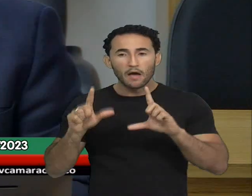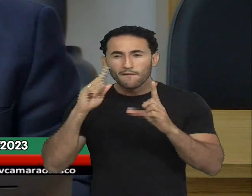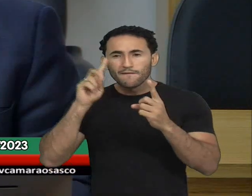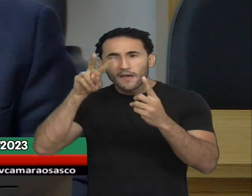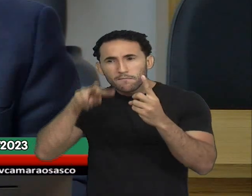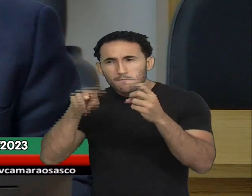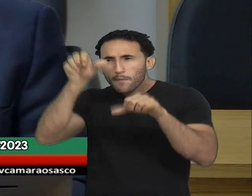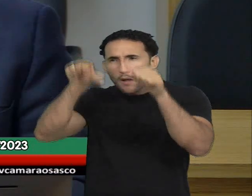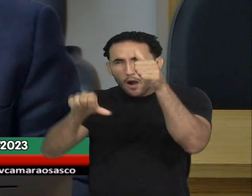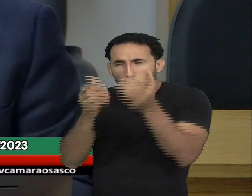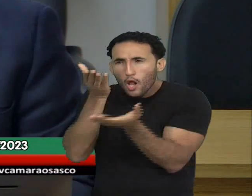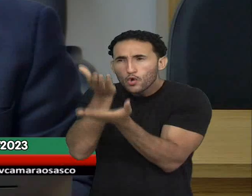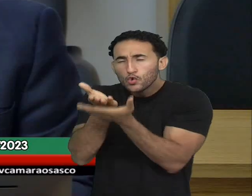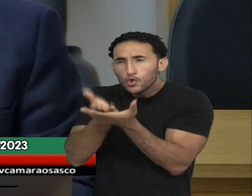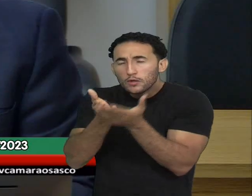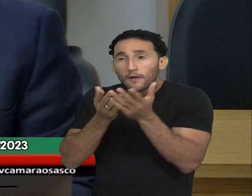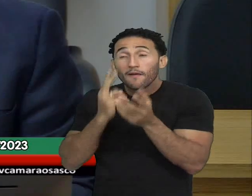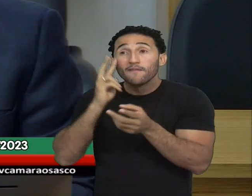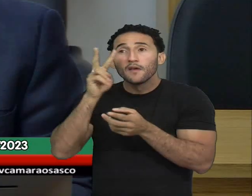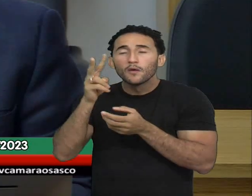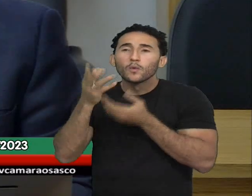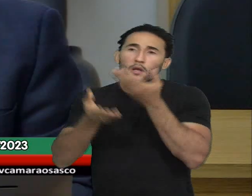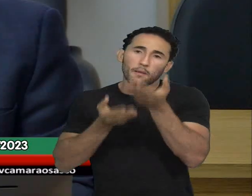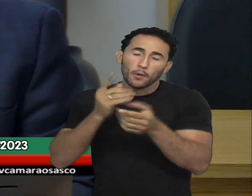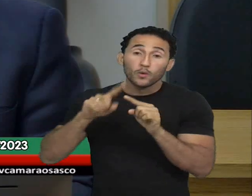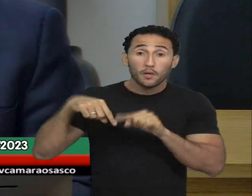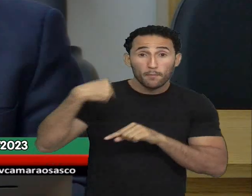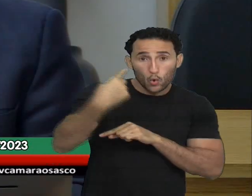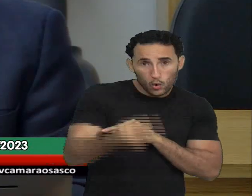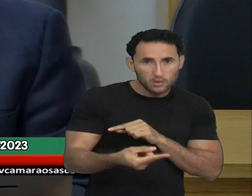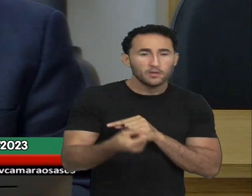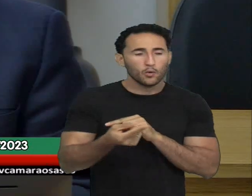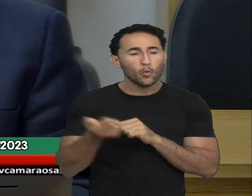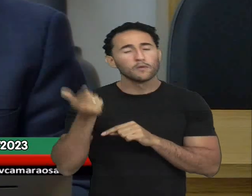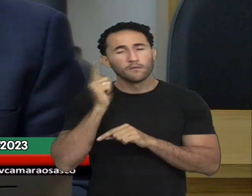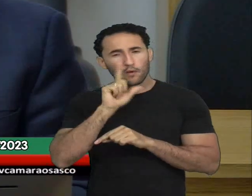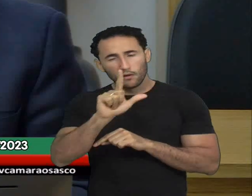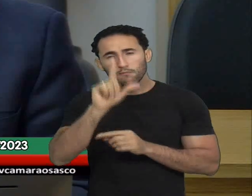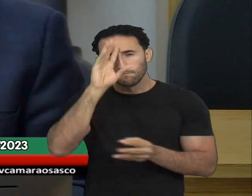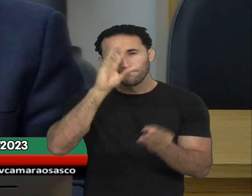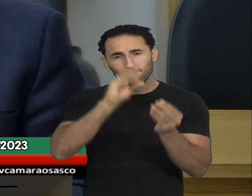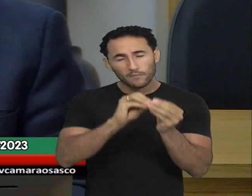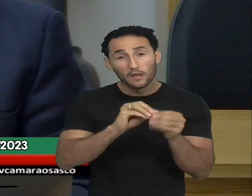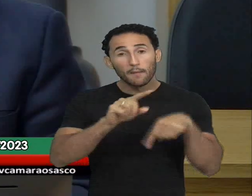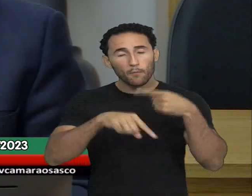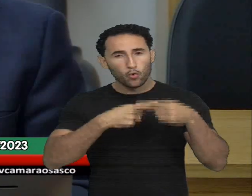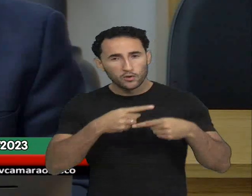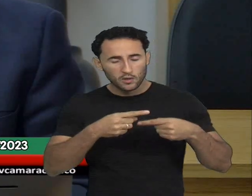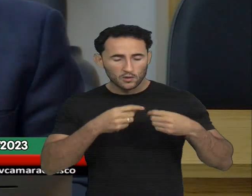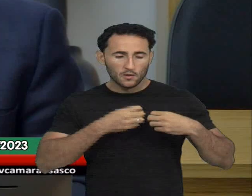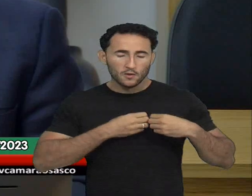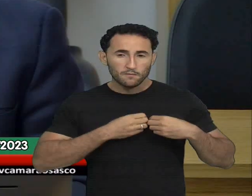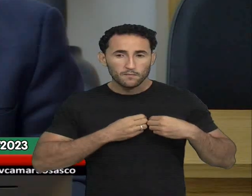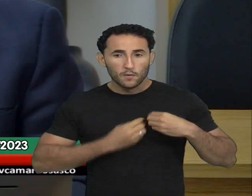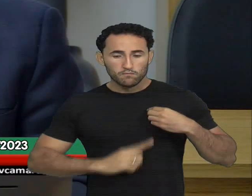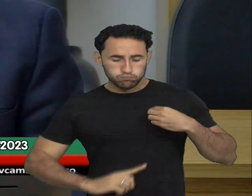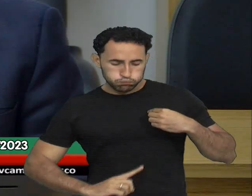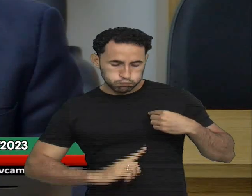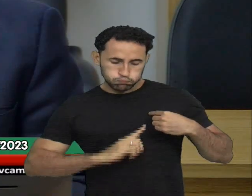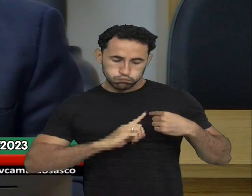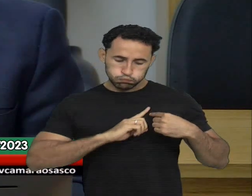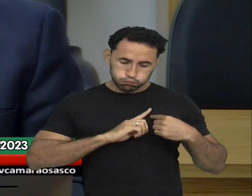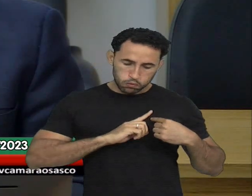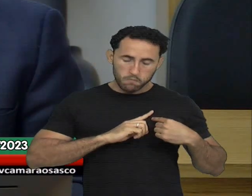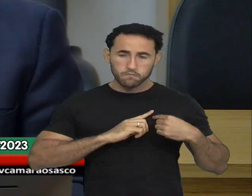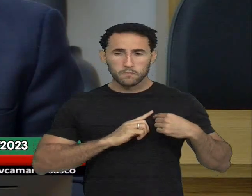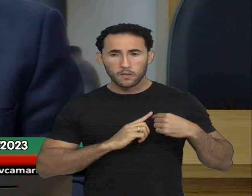a fazer o tratamento da obstrução, que aí sim precisa dilatar, precisa